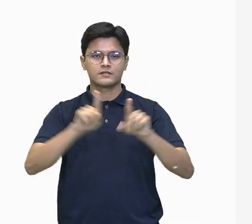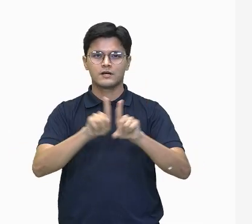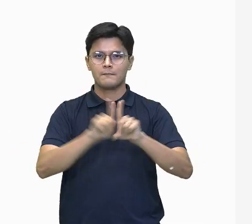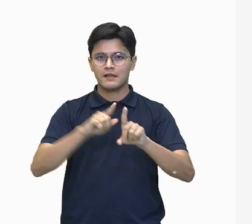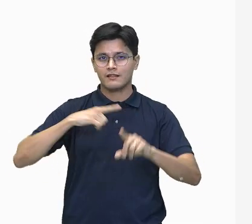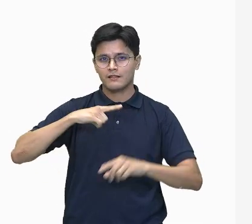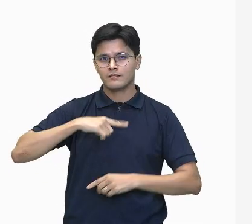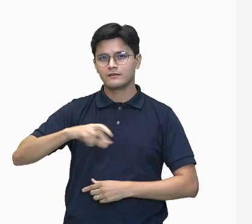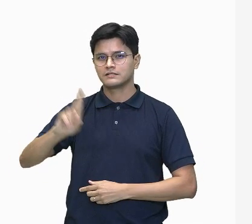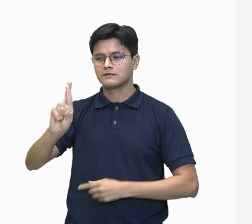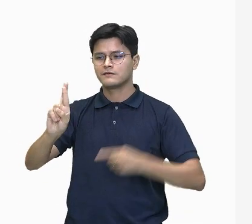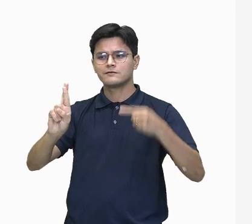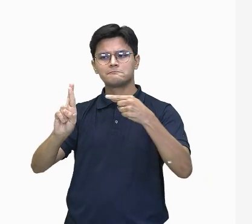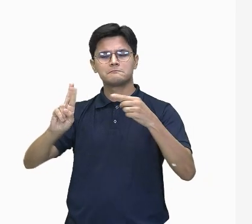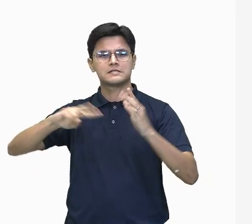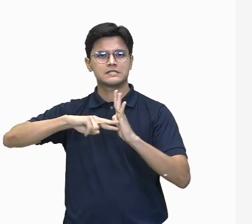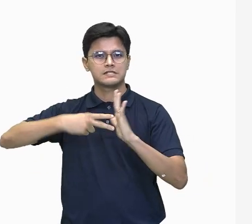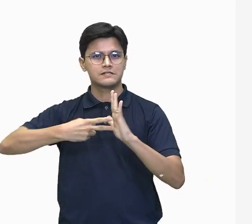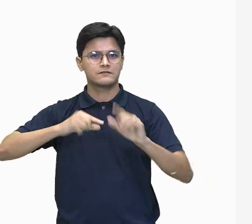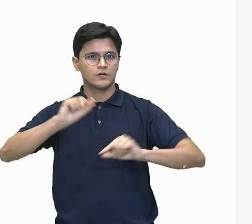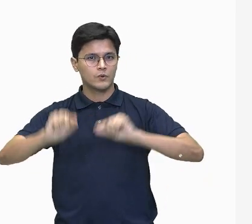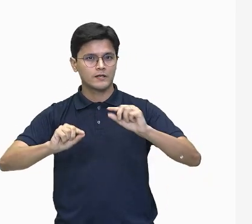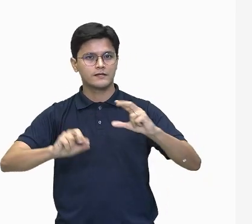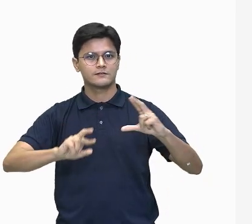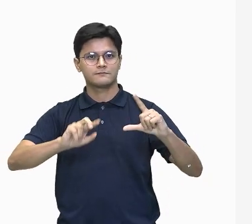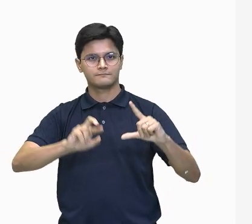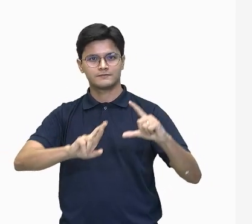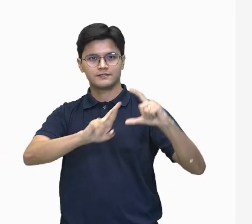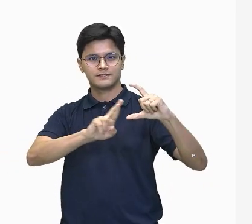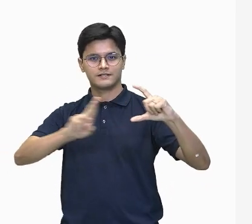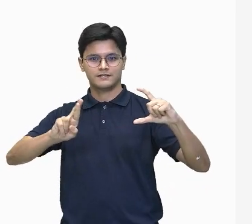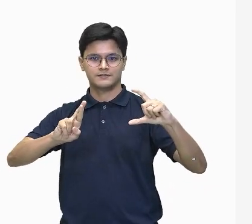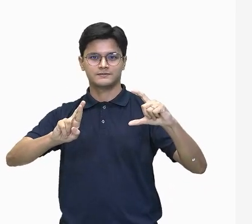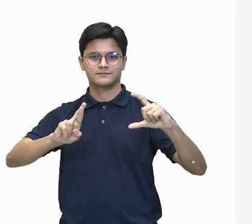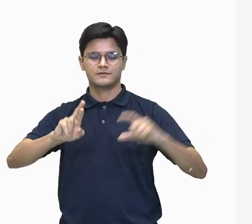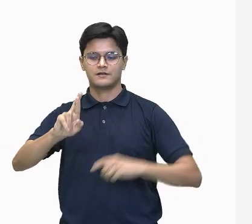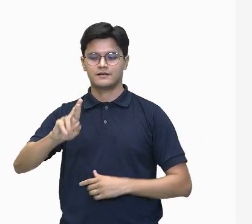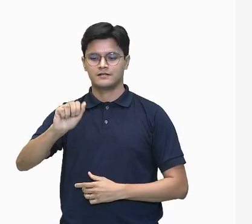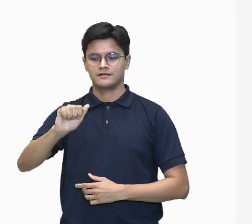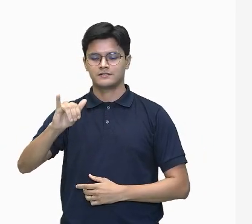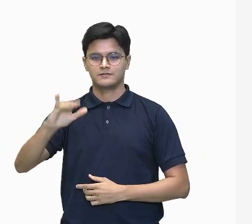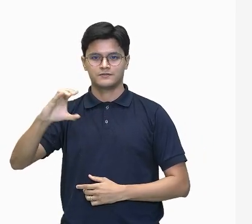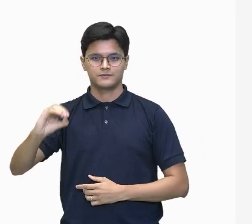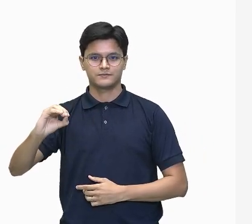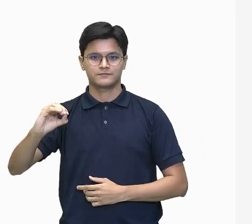que R é justamente o comprimento do raio, tá? Então, uma vez que a gente